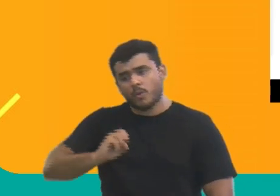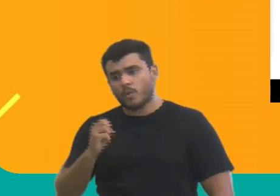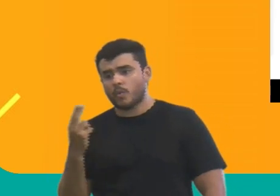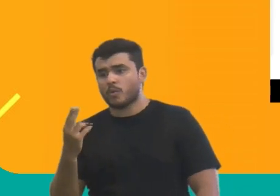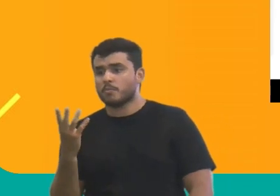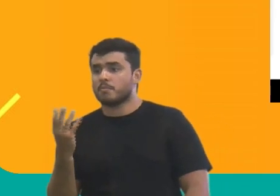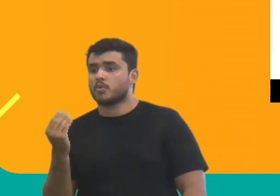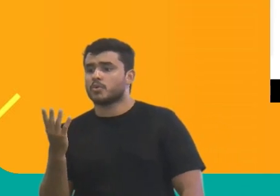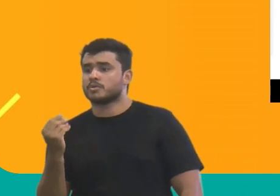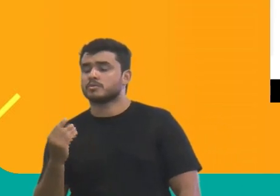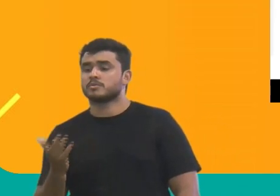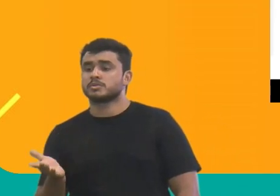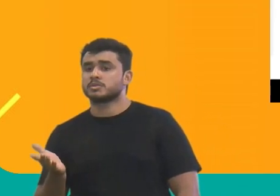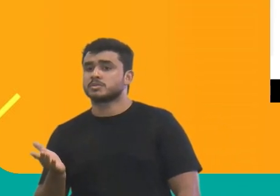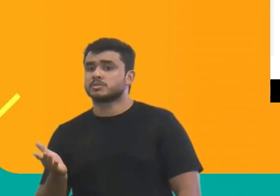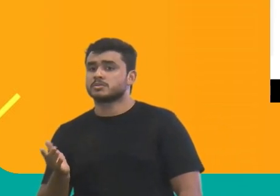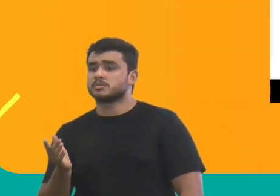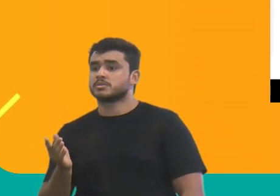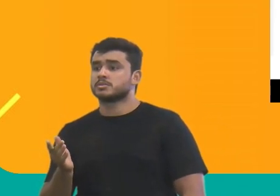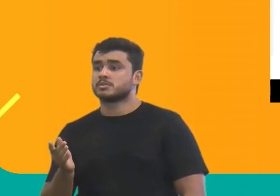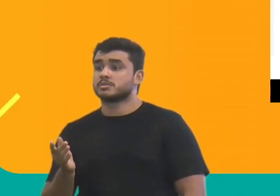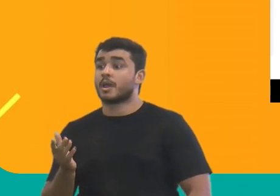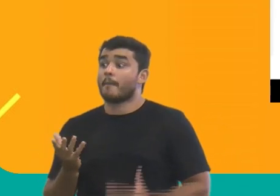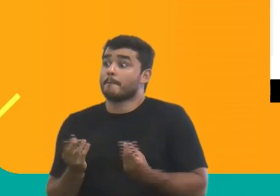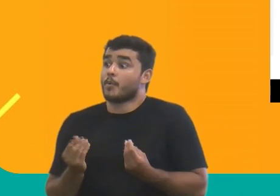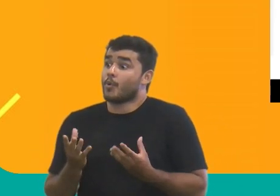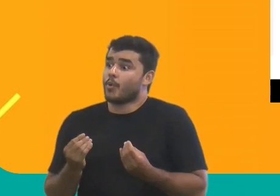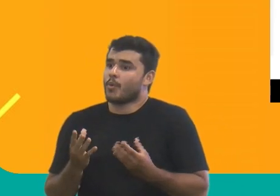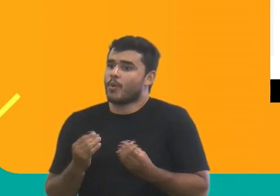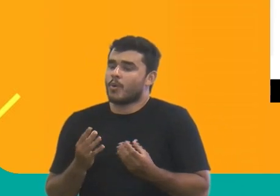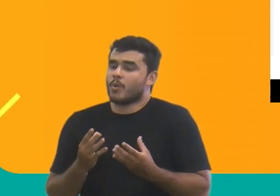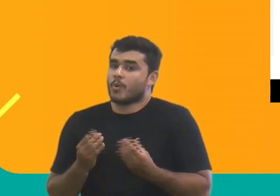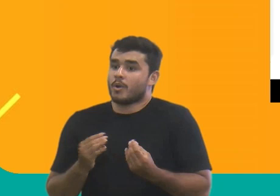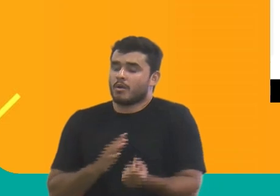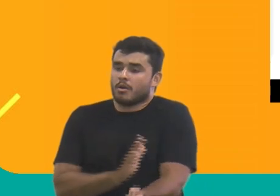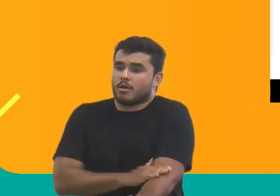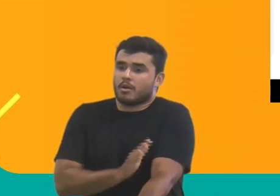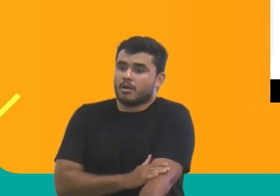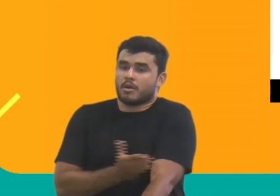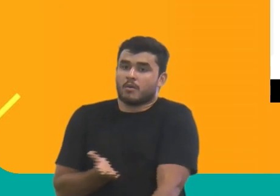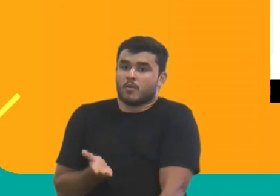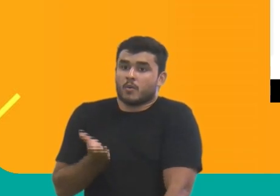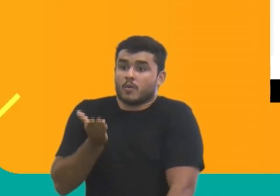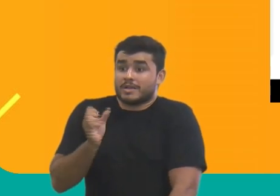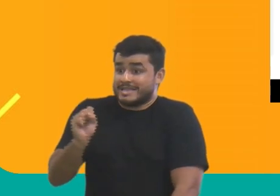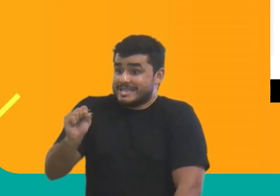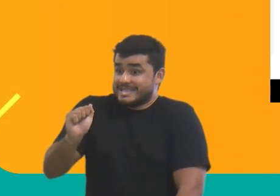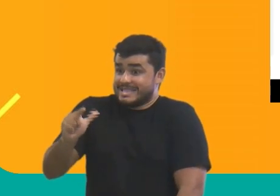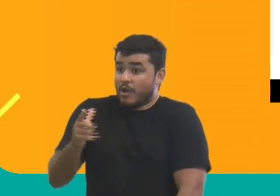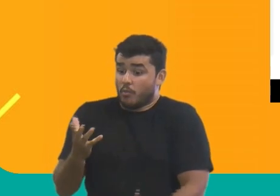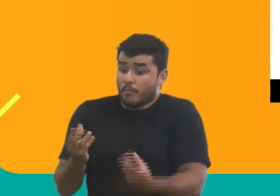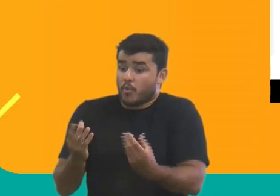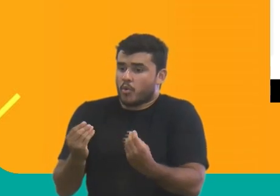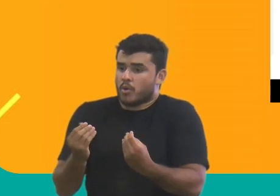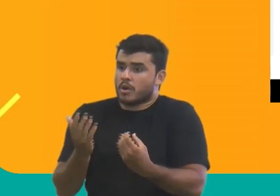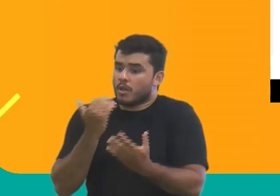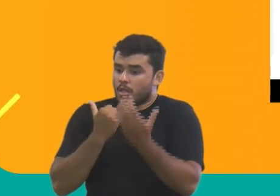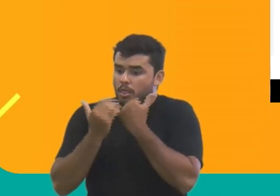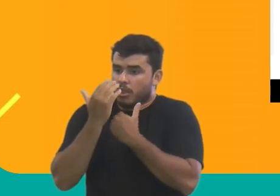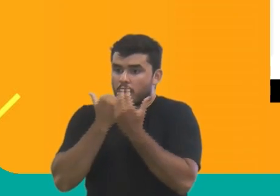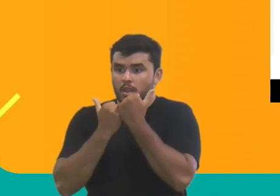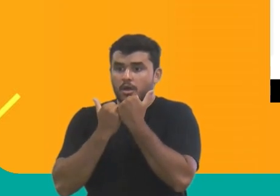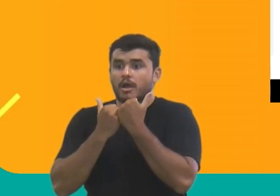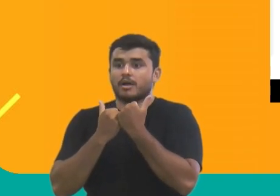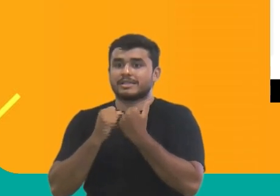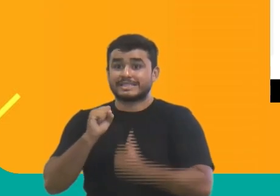inchaços? É o inchaço. Então, quer dizer que o excesso de sal vai causar um